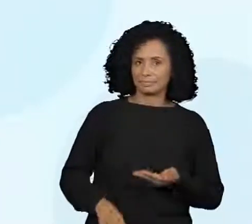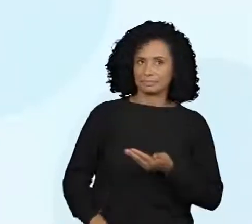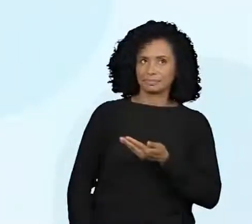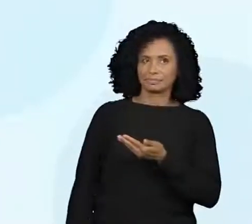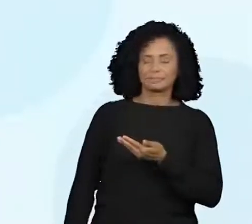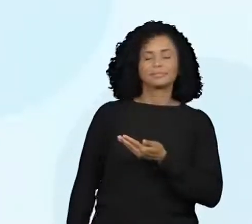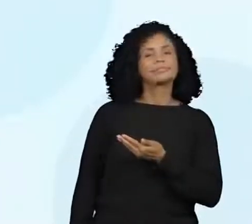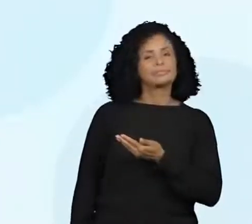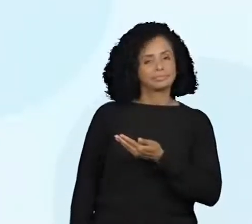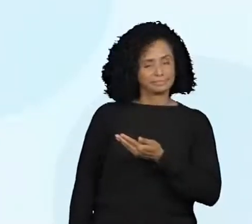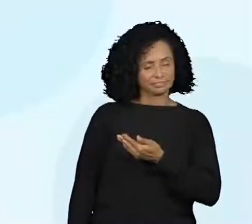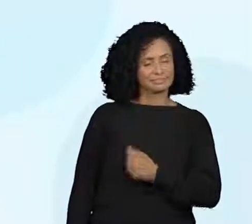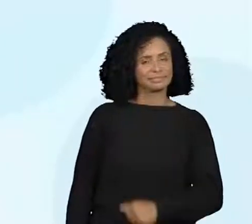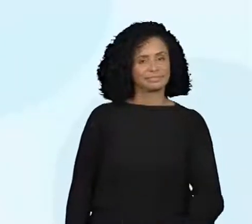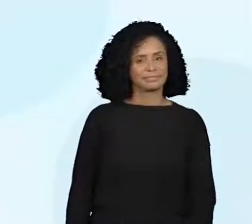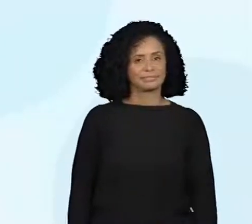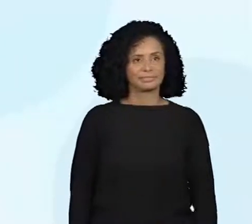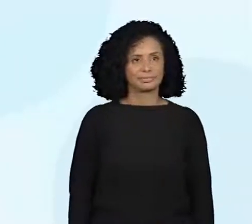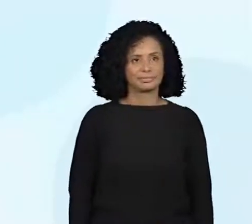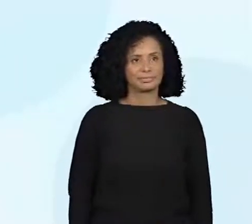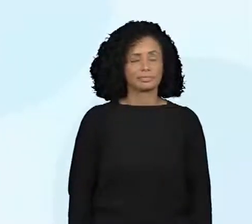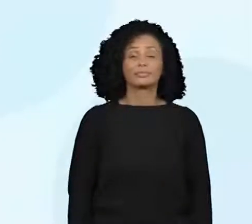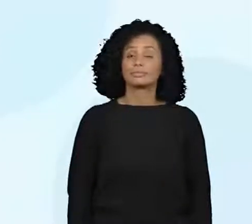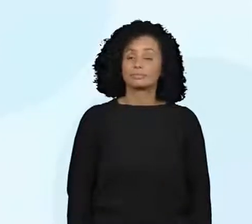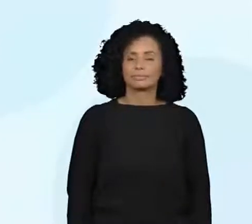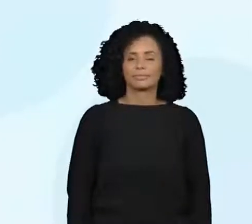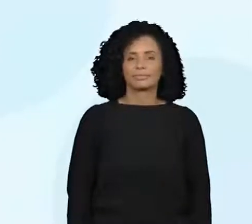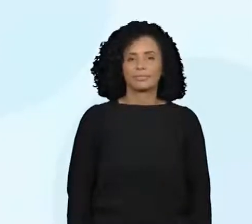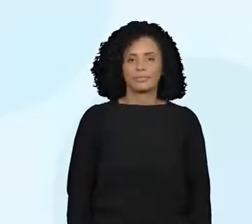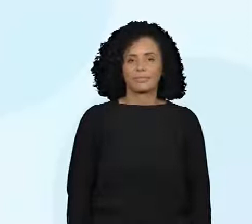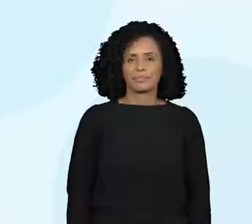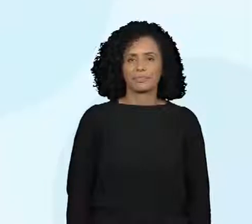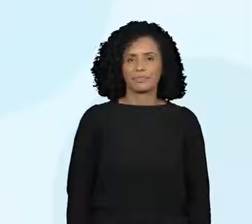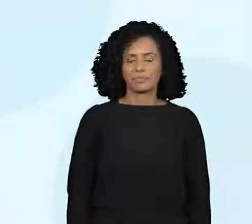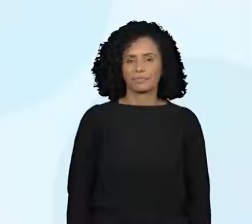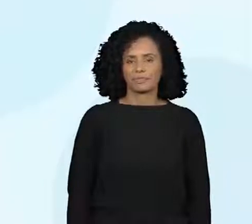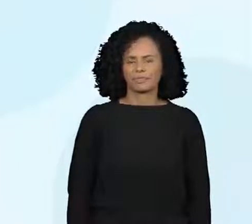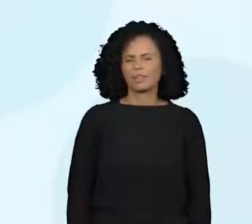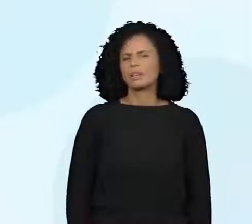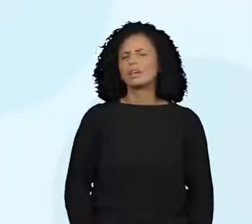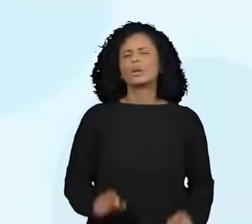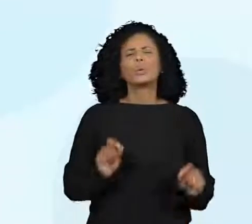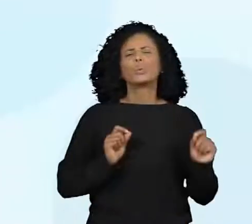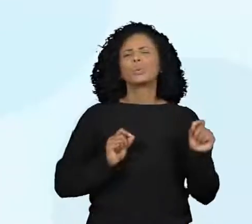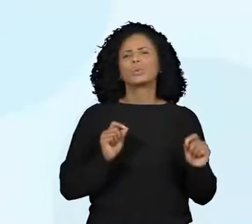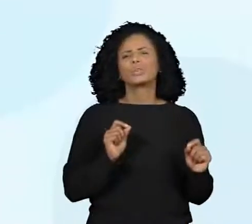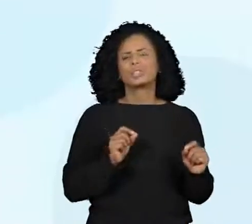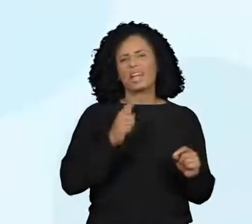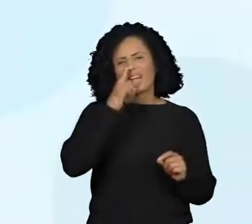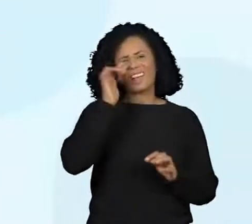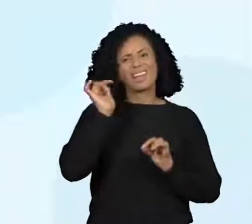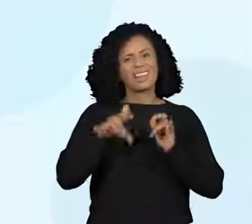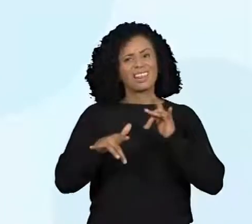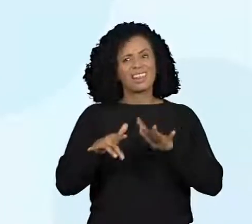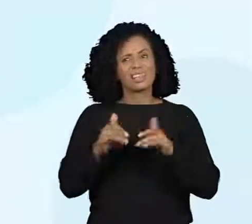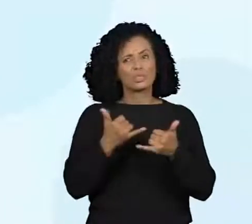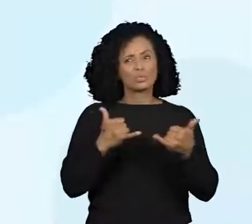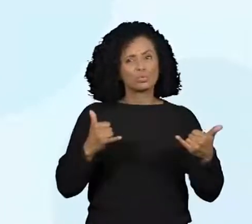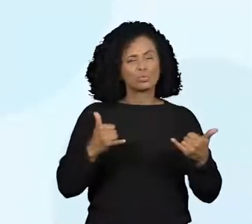das atividades industriais, ou seja, das indústrias. O que é lixo eletrônico?